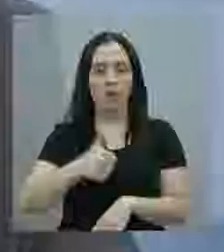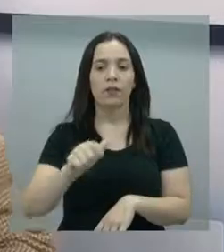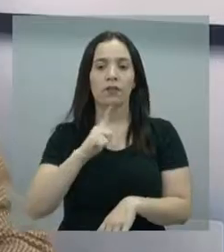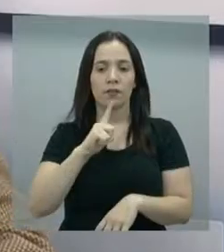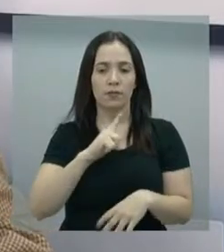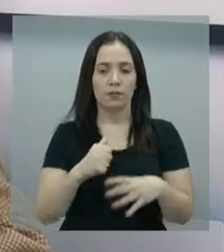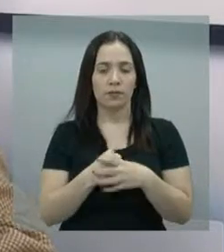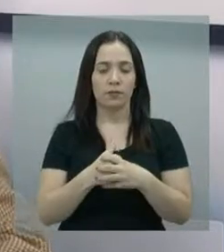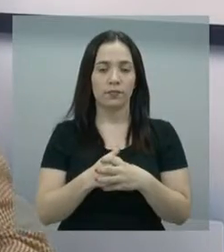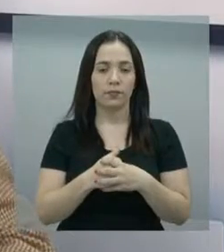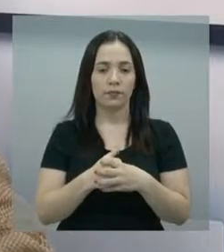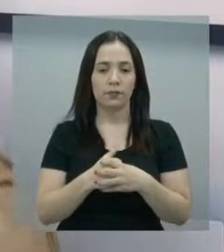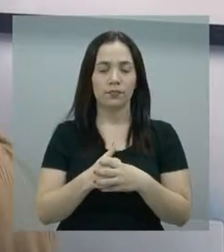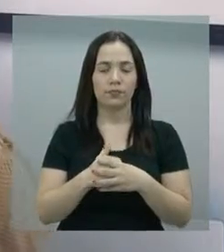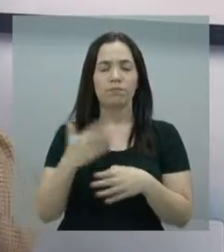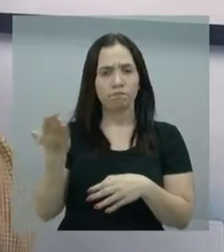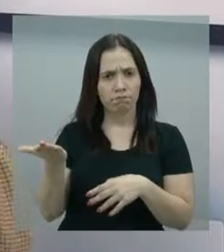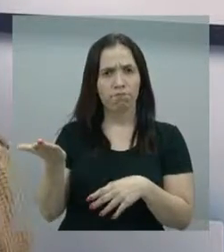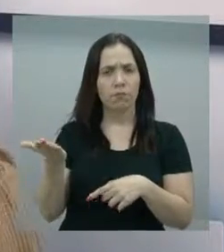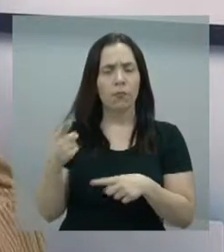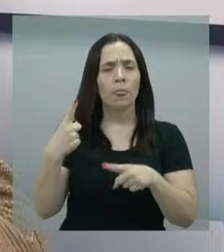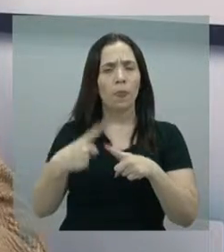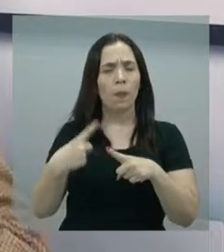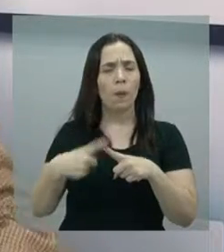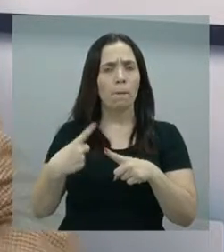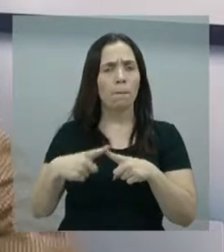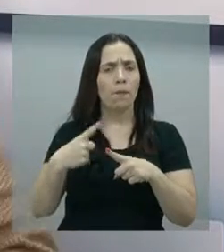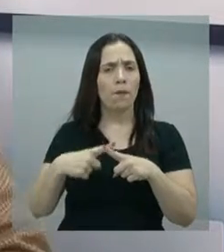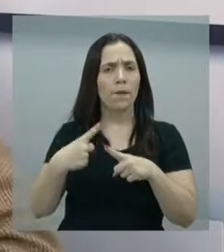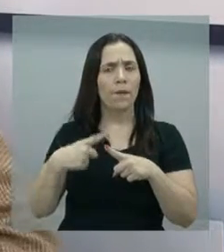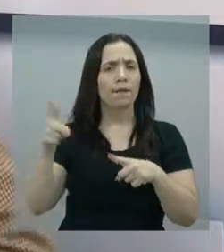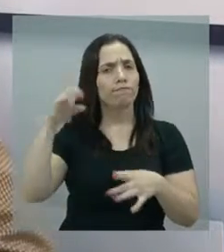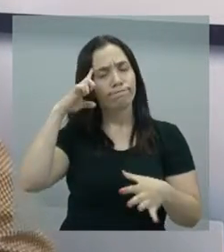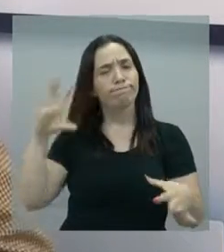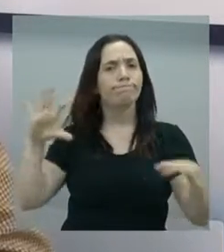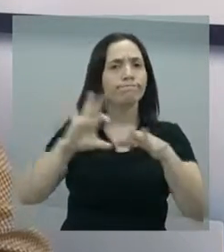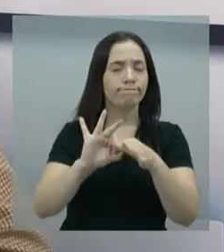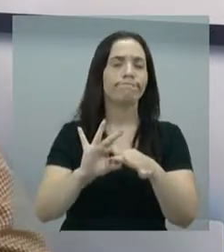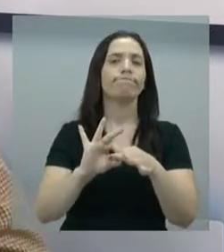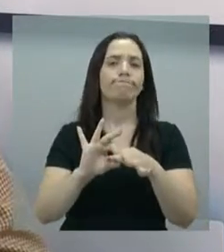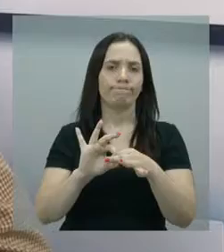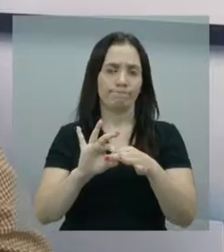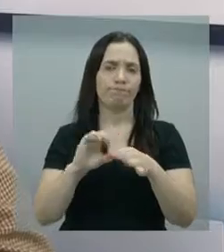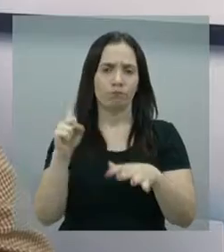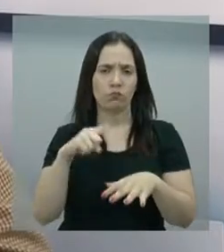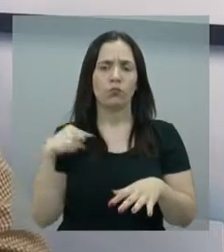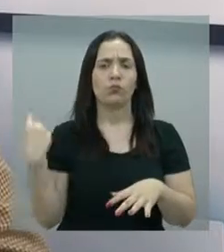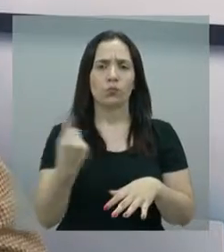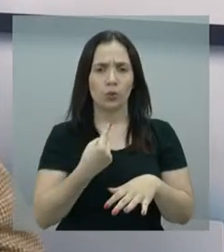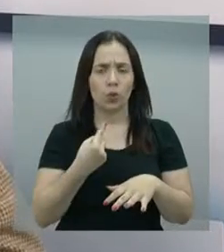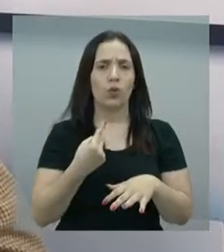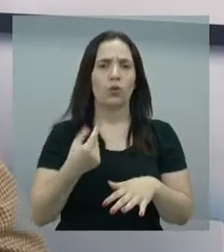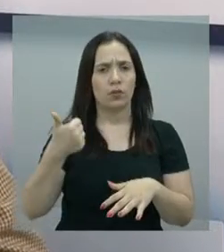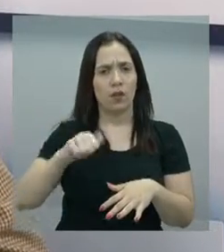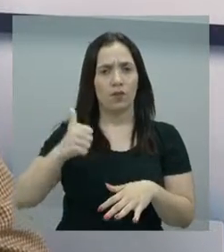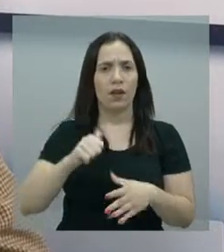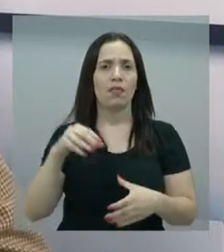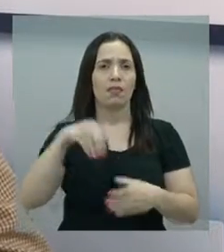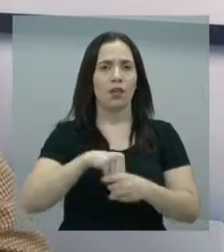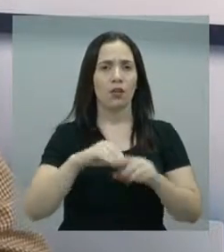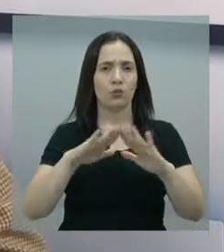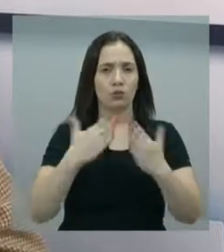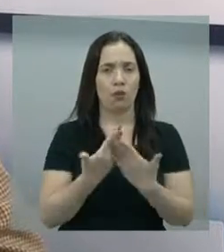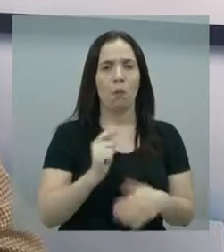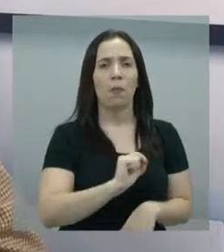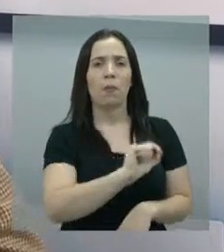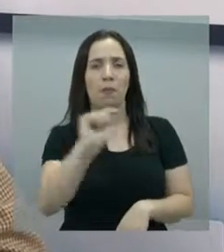realidade, doutor João, isso só veio comprovar o que a gente já tinha de avaliações das nossas escolas, né? Claro.